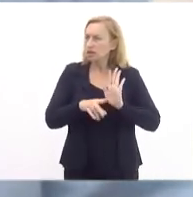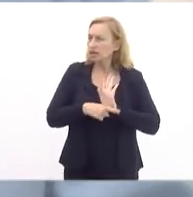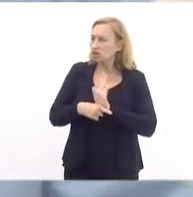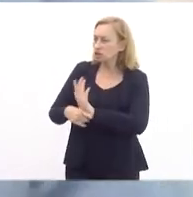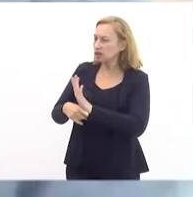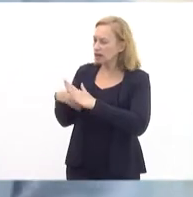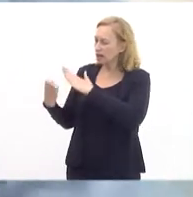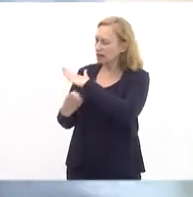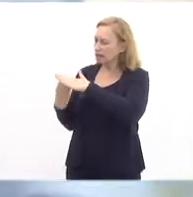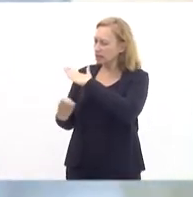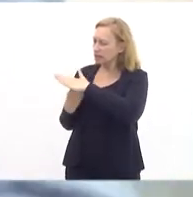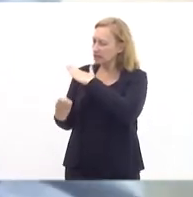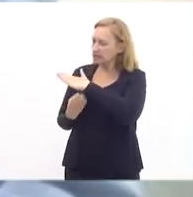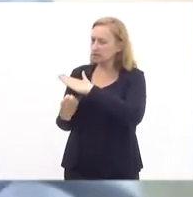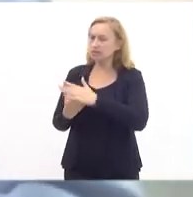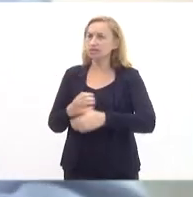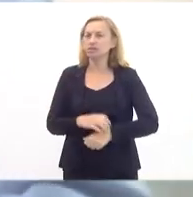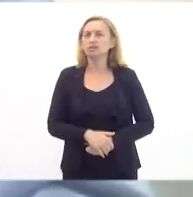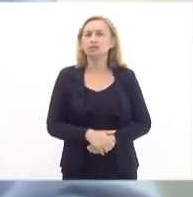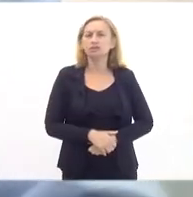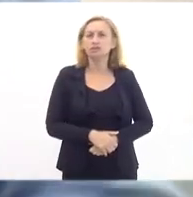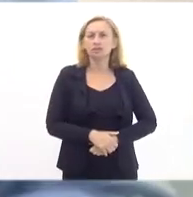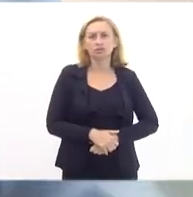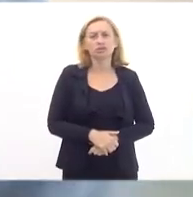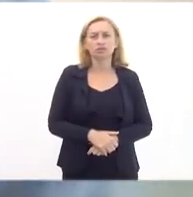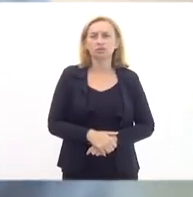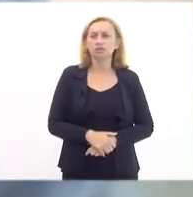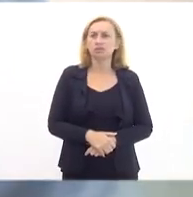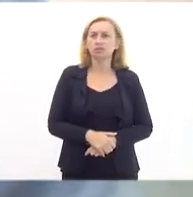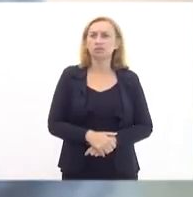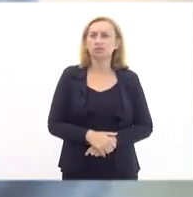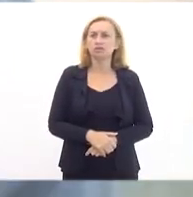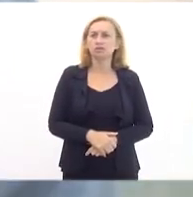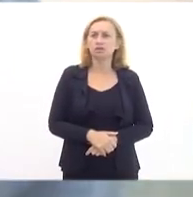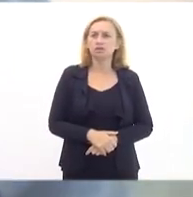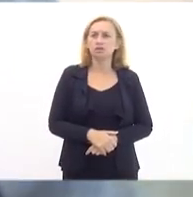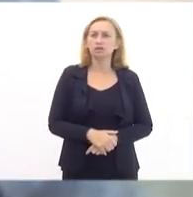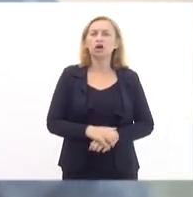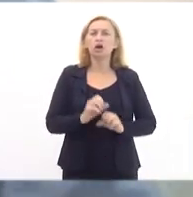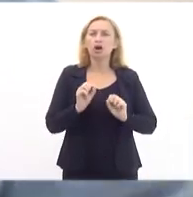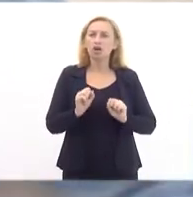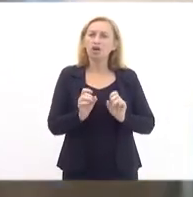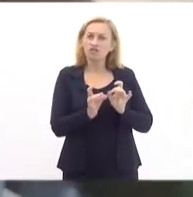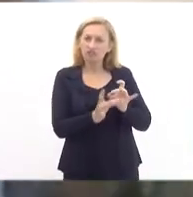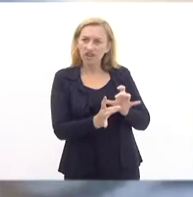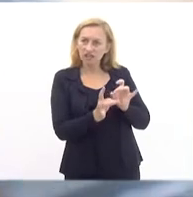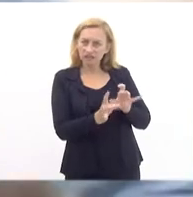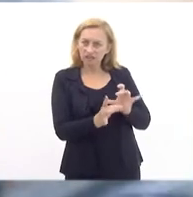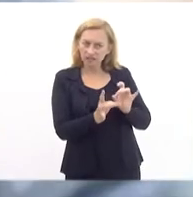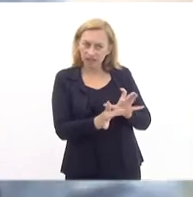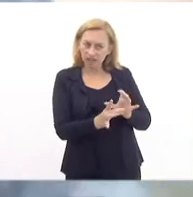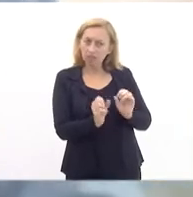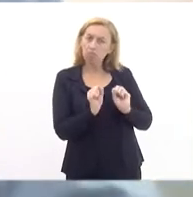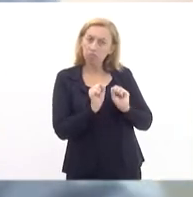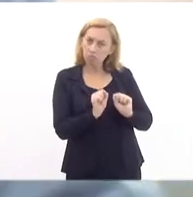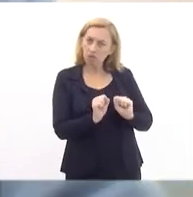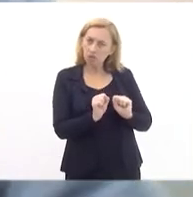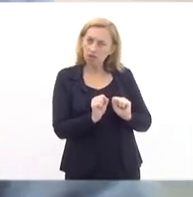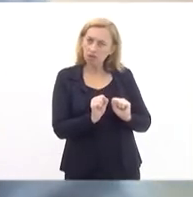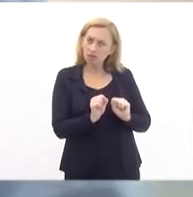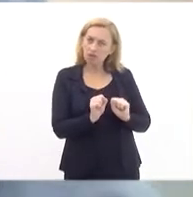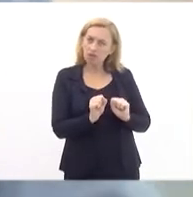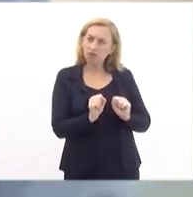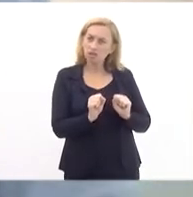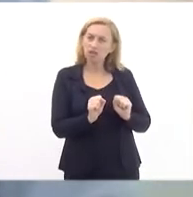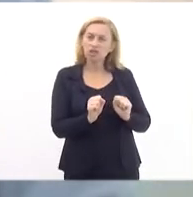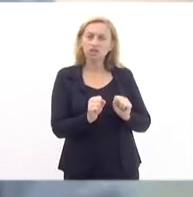cláusulas contratuais. Não se pode privatizar, como se fizeram em momentos